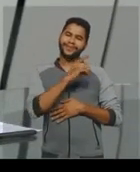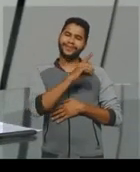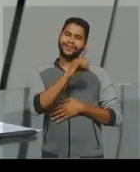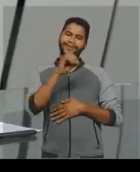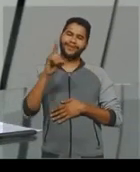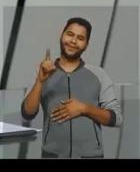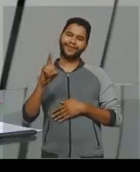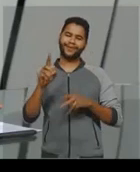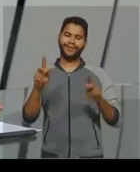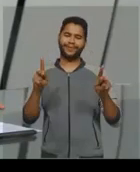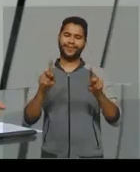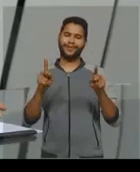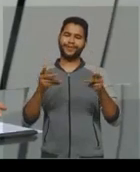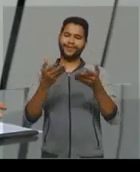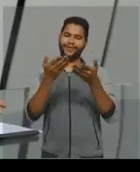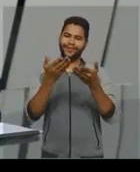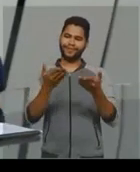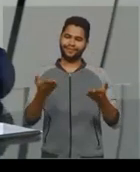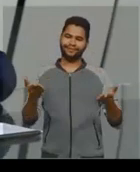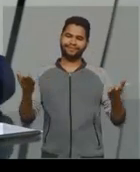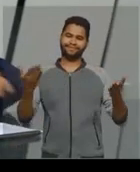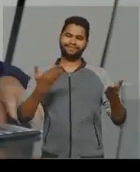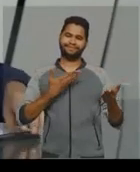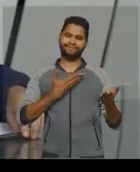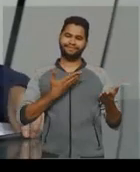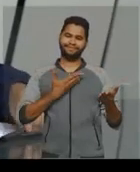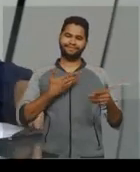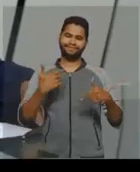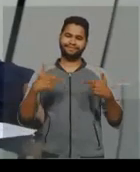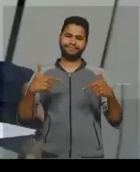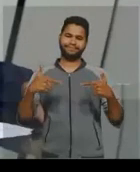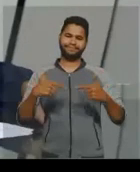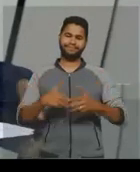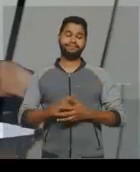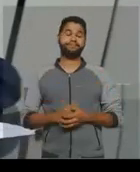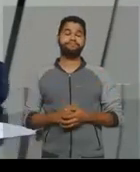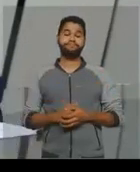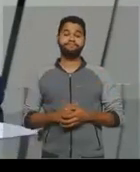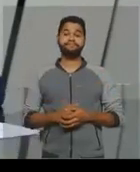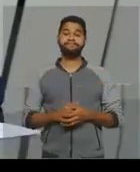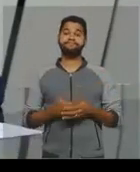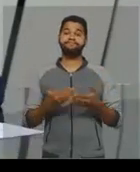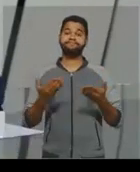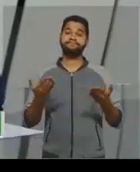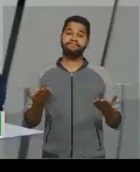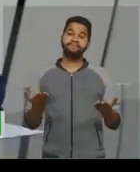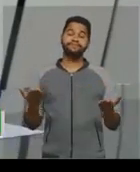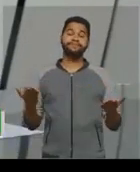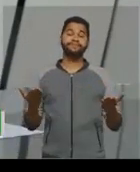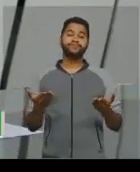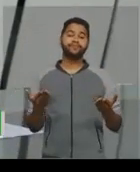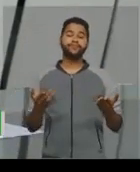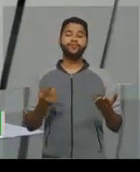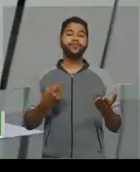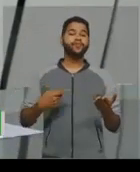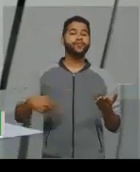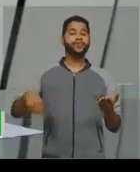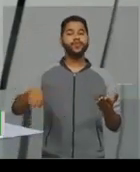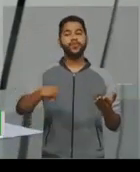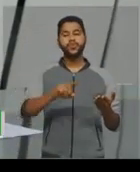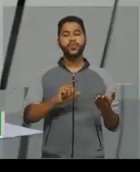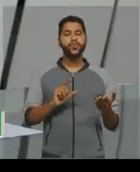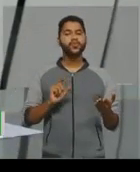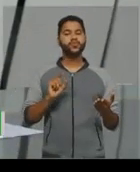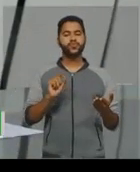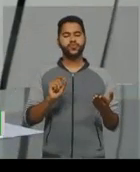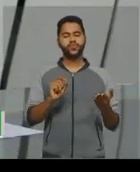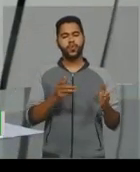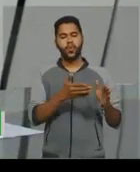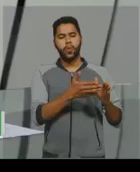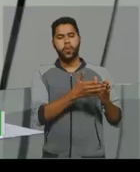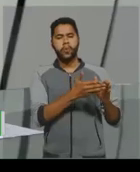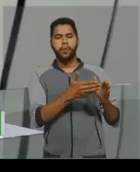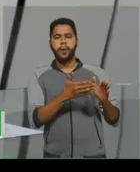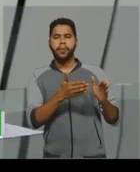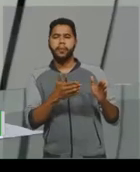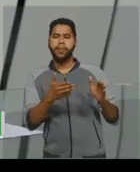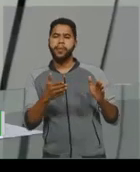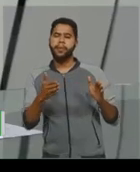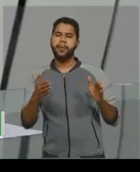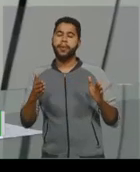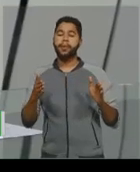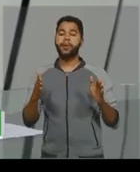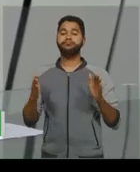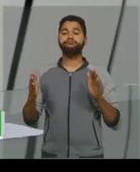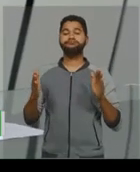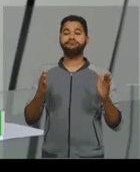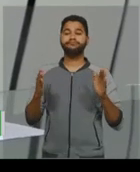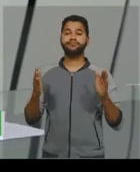caros professores, nossos colegas. Então, Gabriela, hoje nós trabalhamos, durante esse período, nós